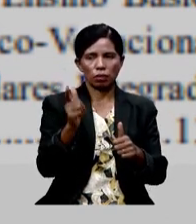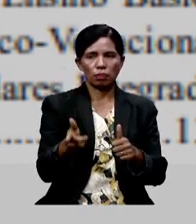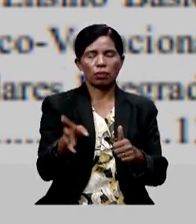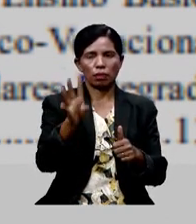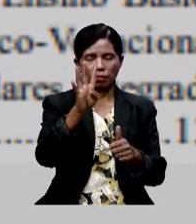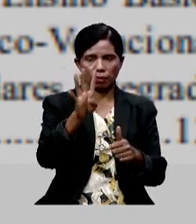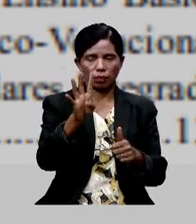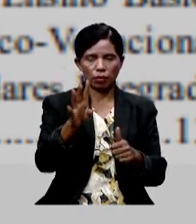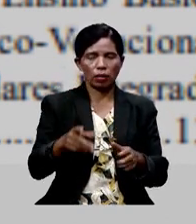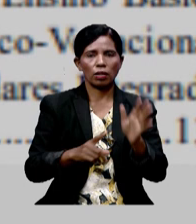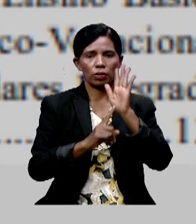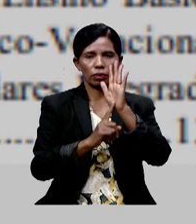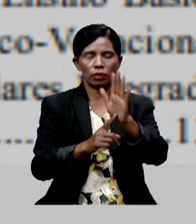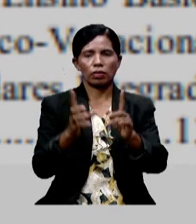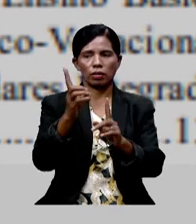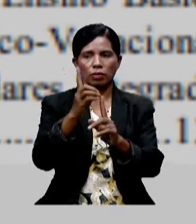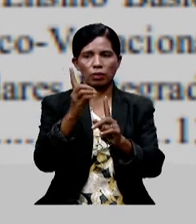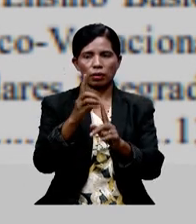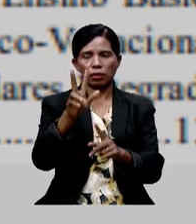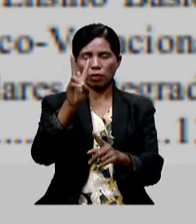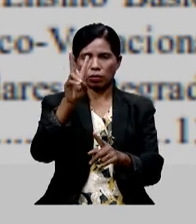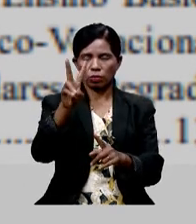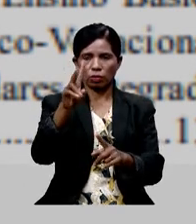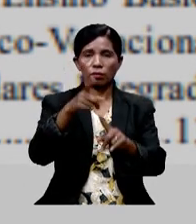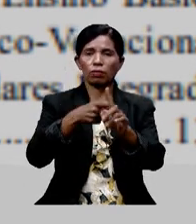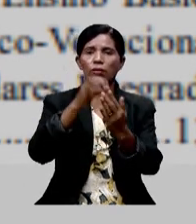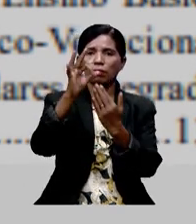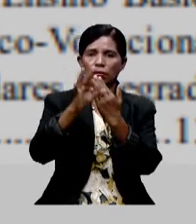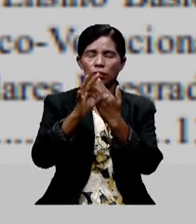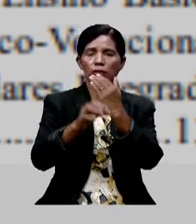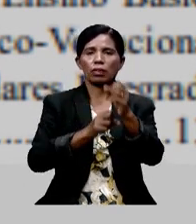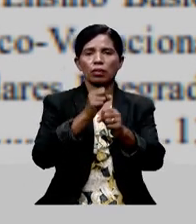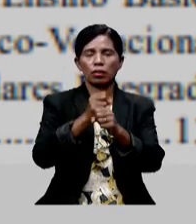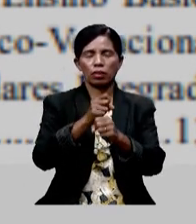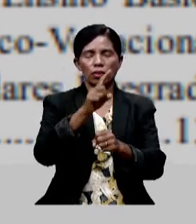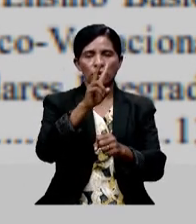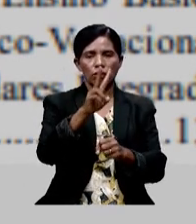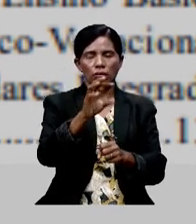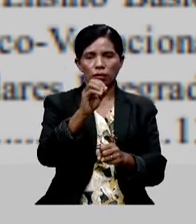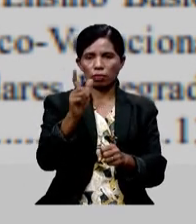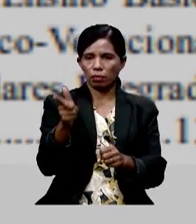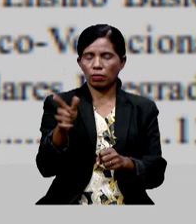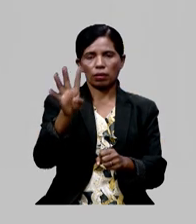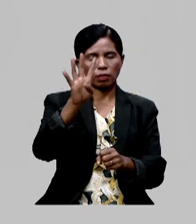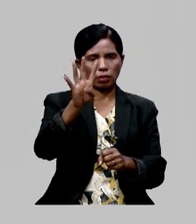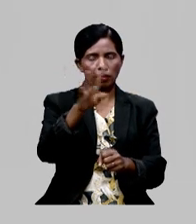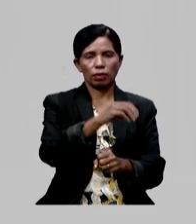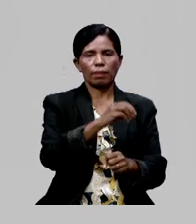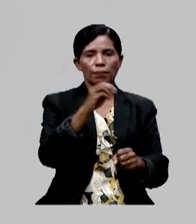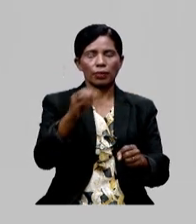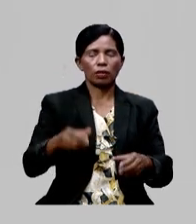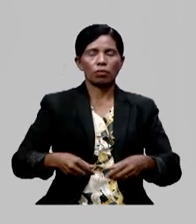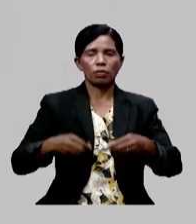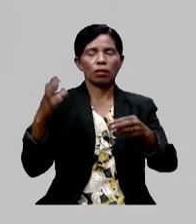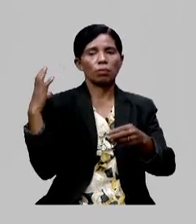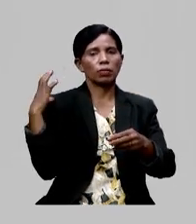5/GM-ME/1/Rionrua-Ronolo-Resinghat, de Befossai e a Lorong Rua, Fulan Febreiro, Tina Rionrua-Ronolo-Resinghat, de lei a competência ba